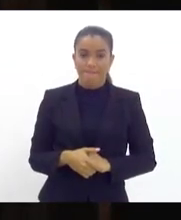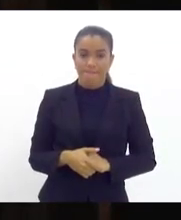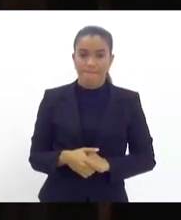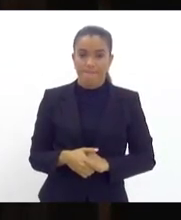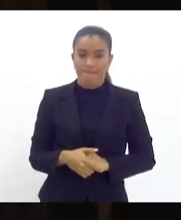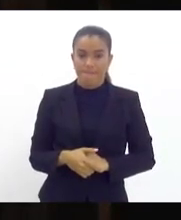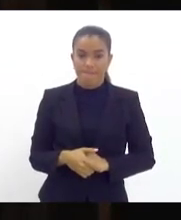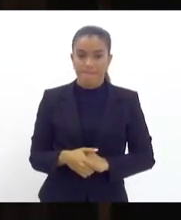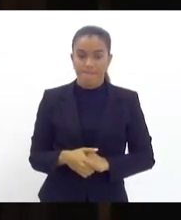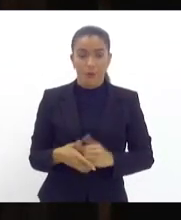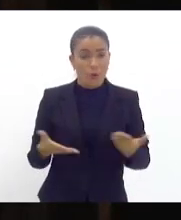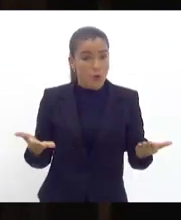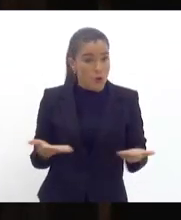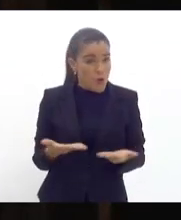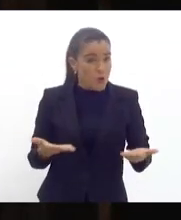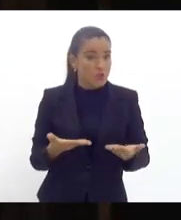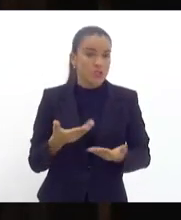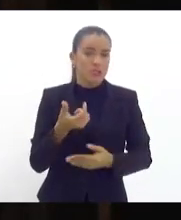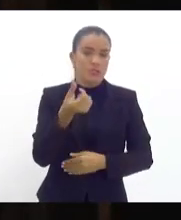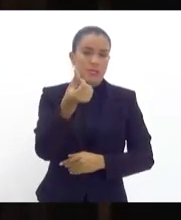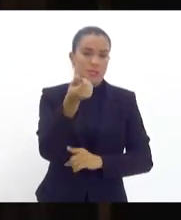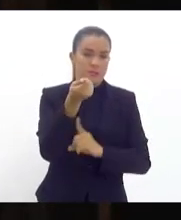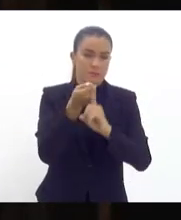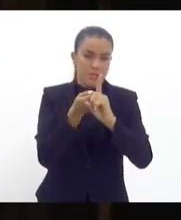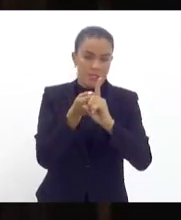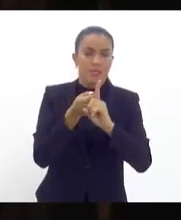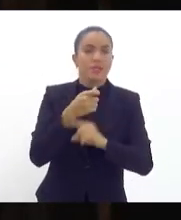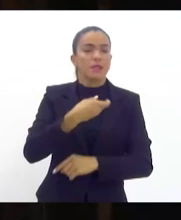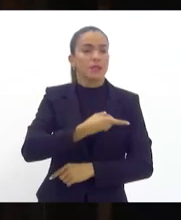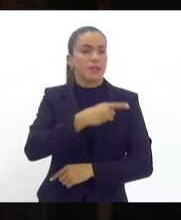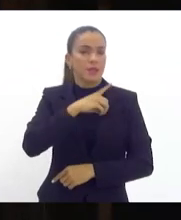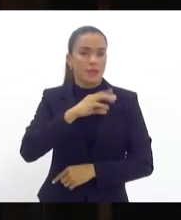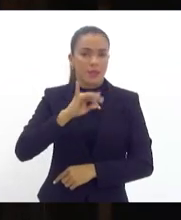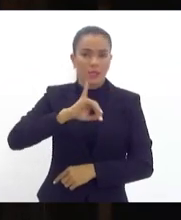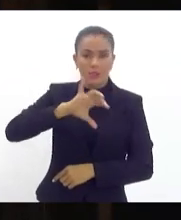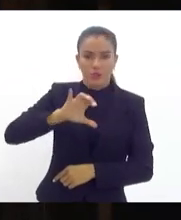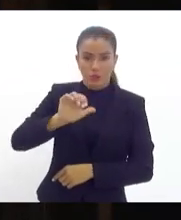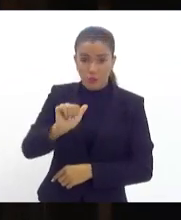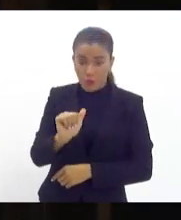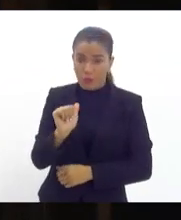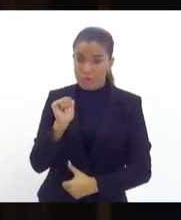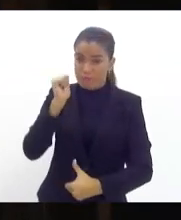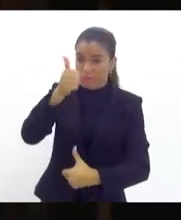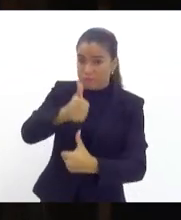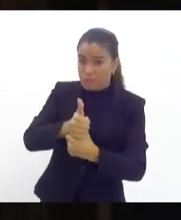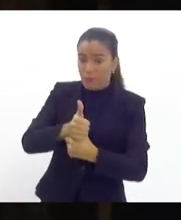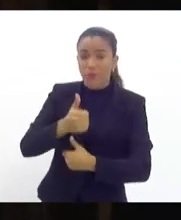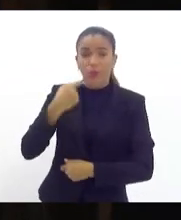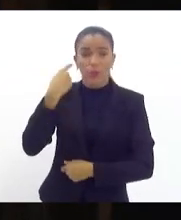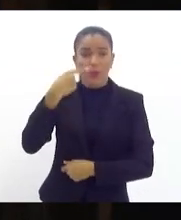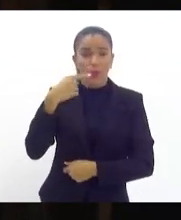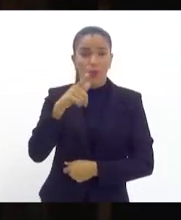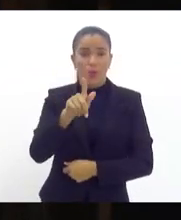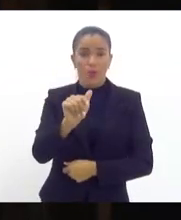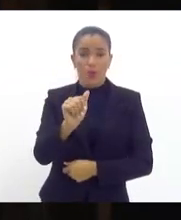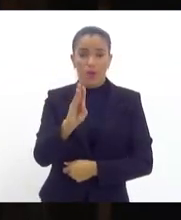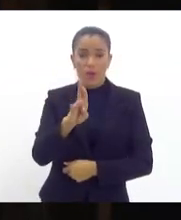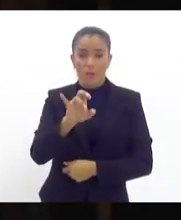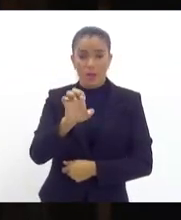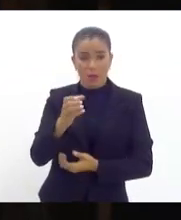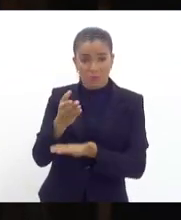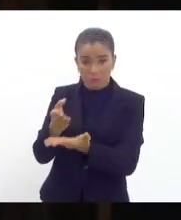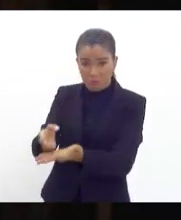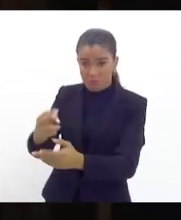me conta atualmente há seis meses na Delegacia da Tijuca substituiu o Doutor Gabriel que se encontra aqui atualmente